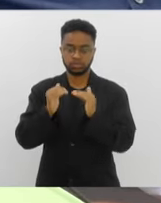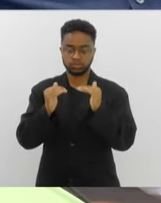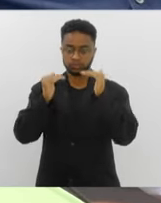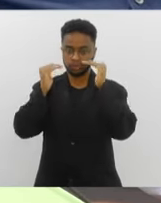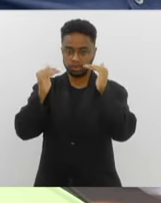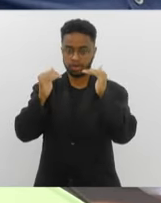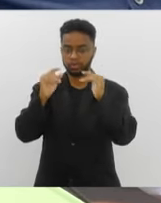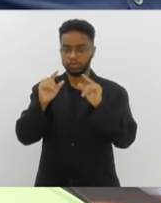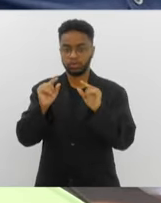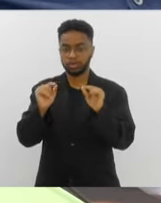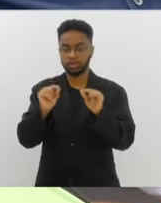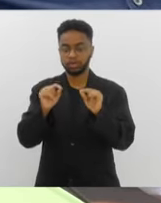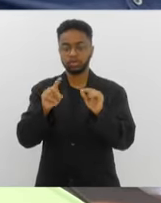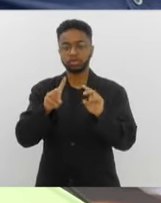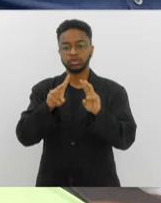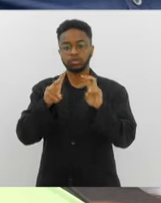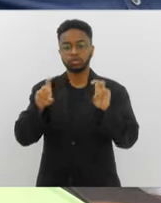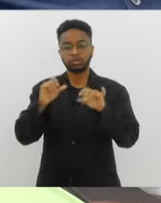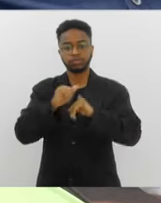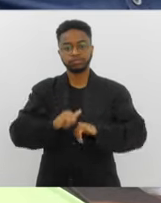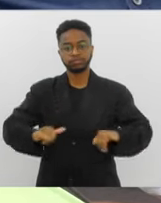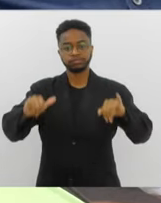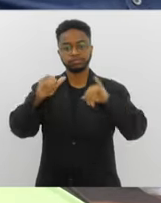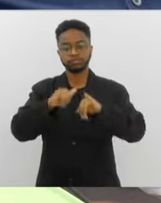de repercussão geral,